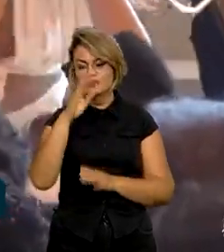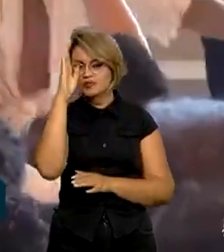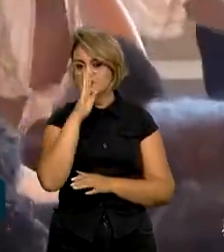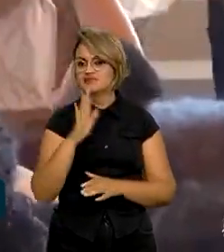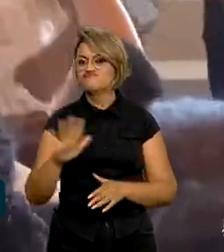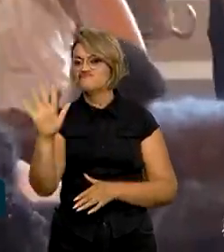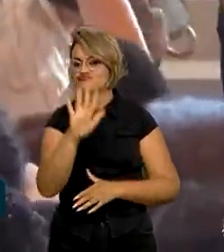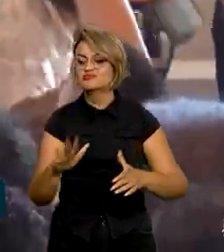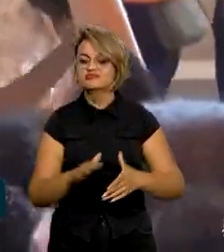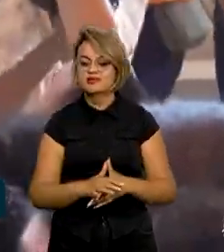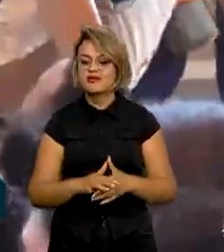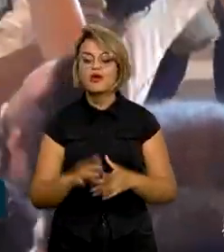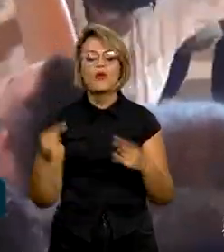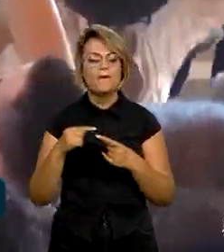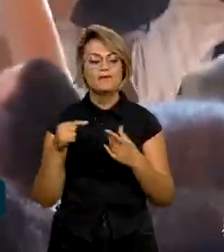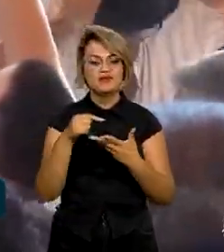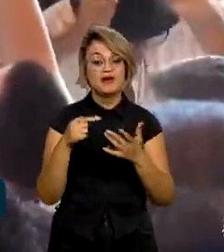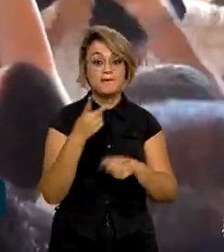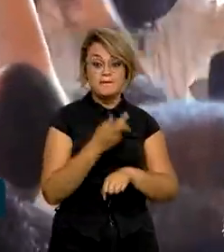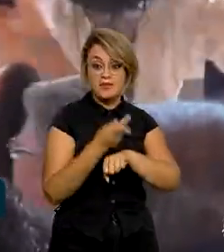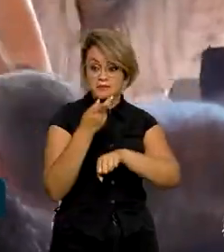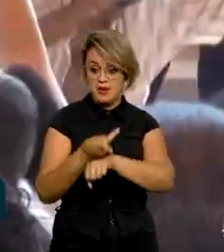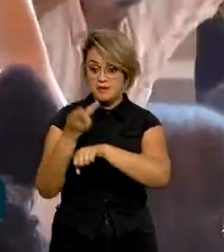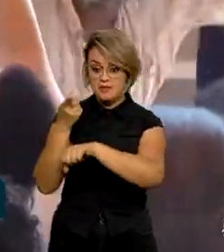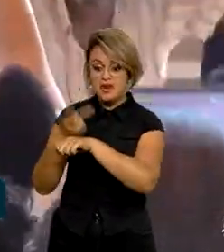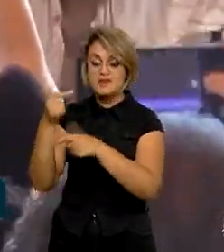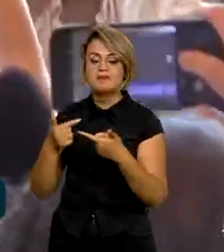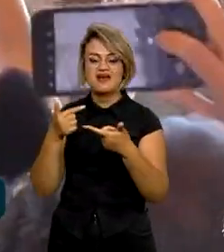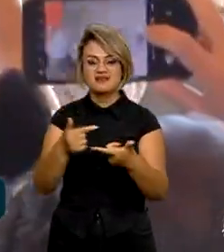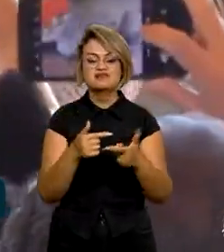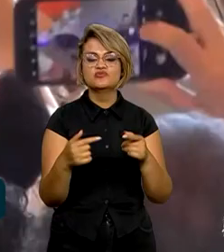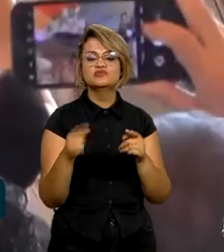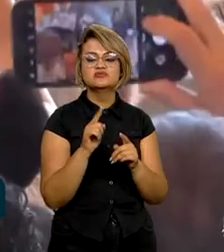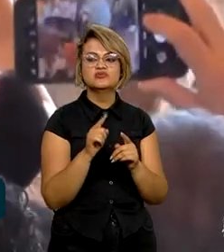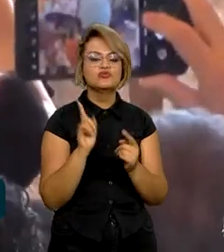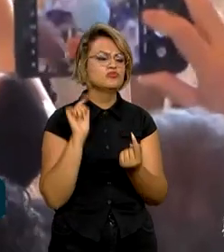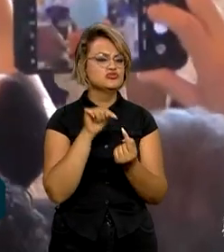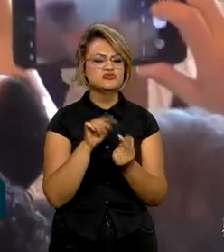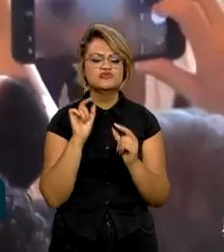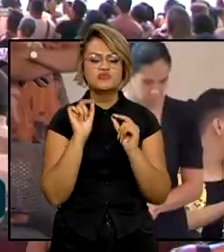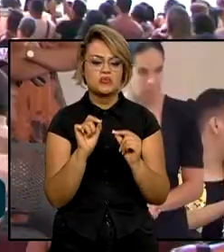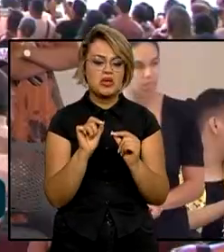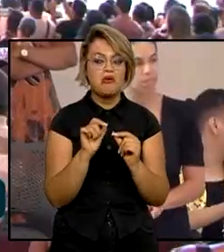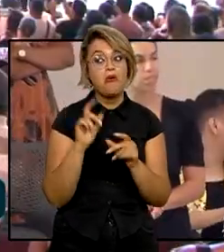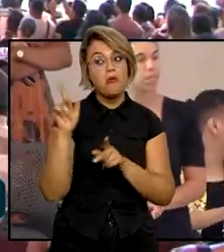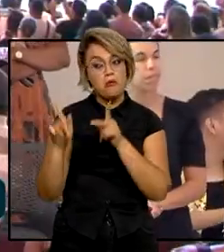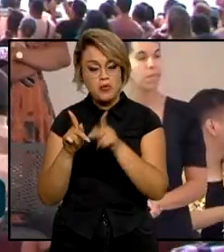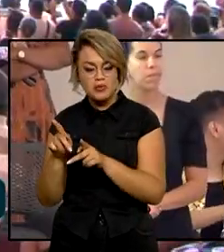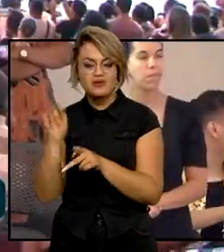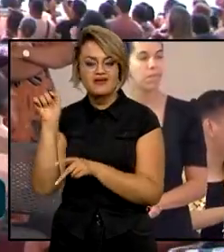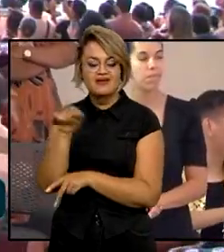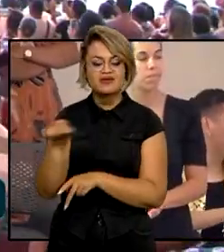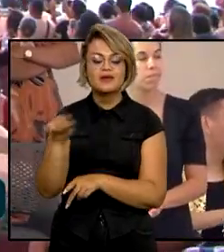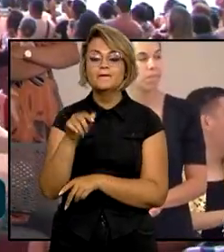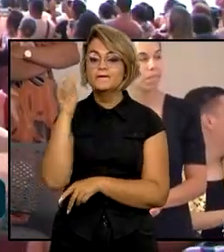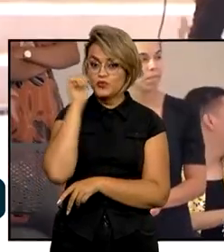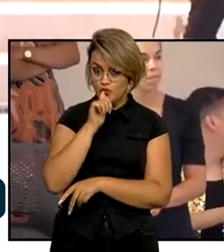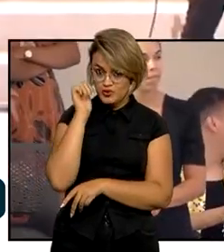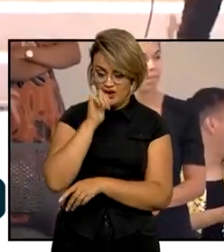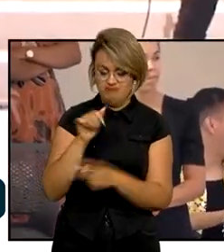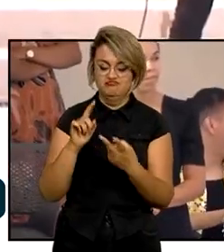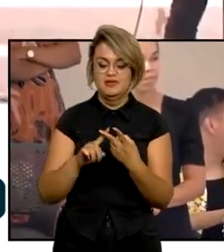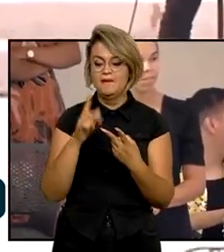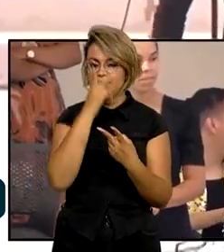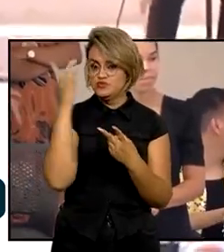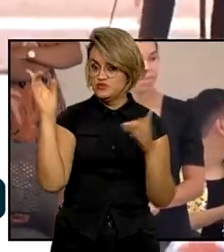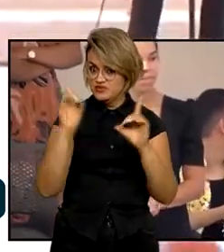brasileiros. Prevêem bonificações para iniciativas que tenham como proponente ou público beneficiado mulheres,